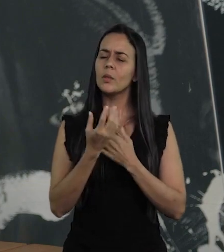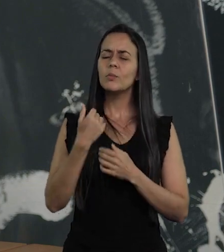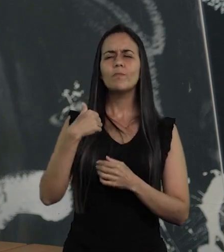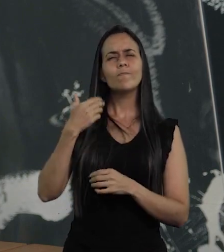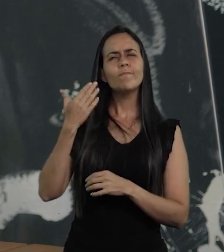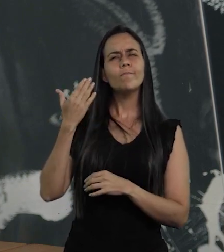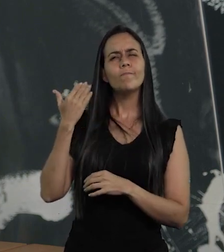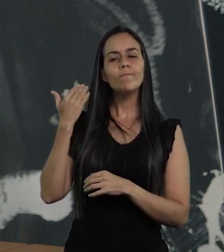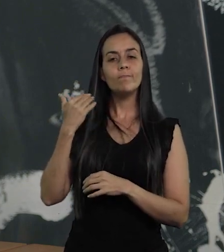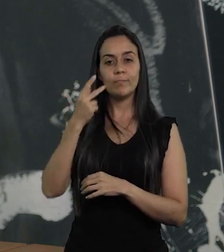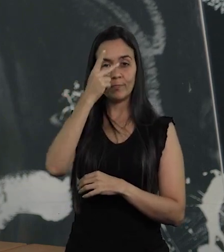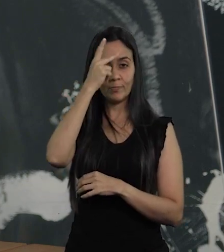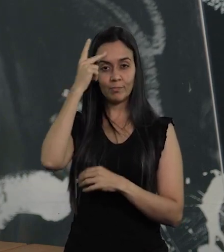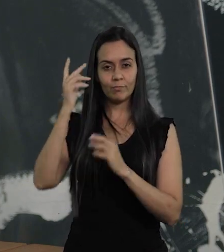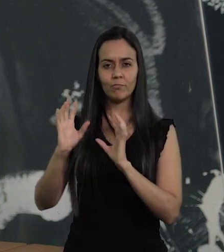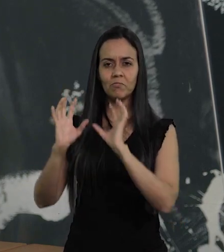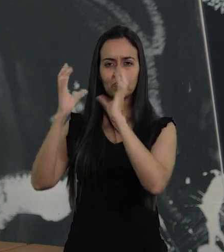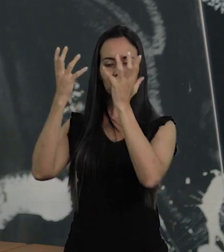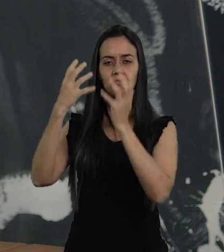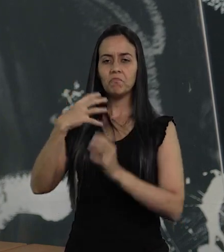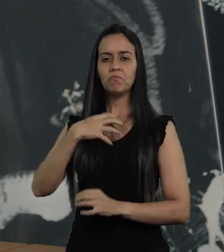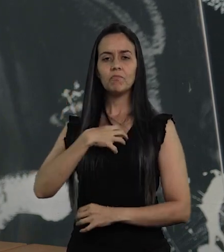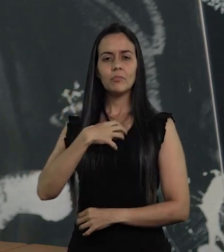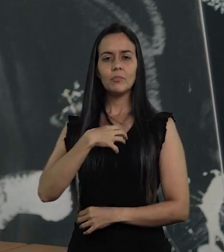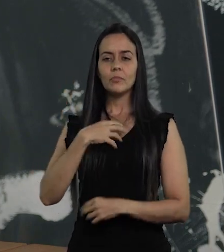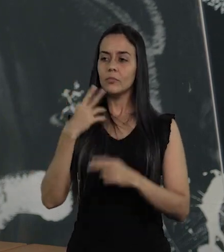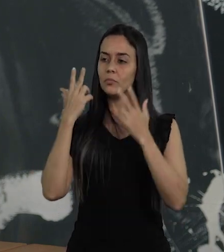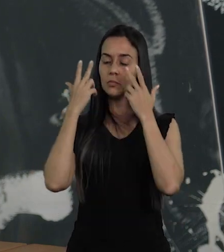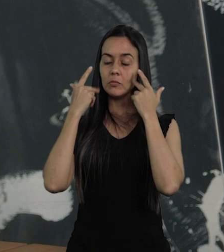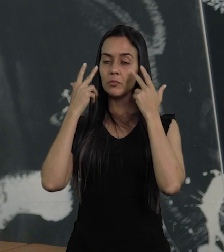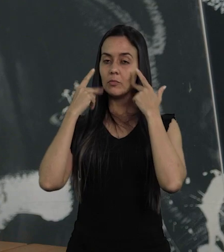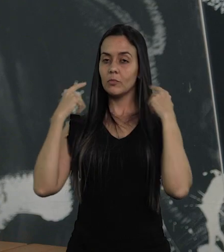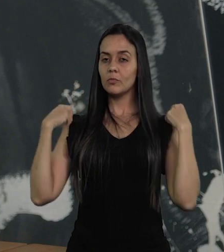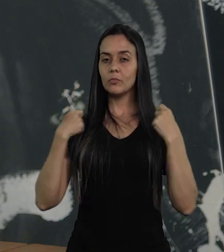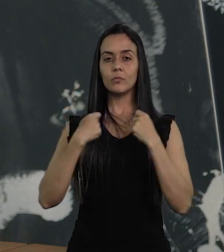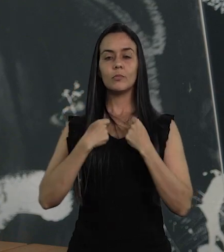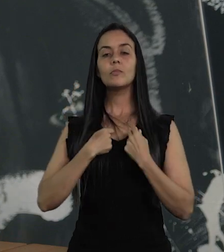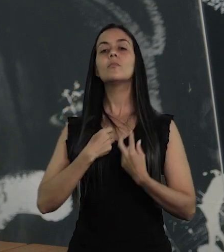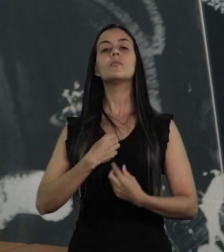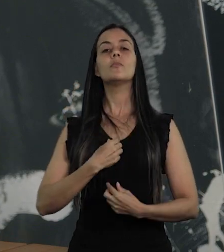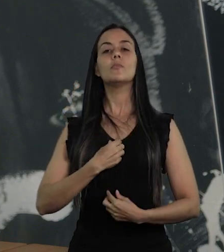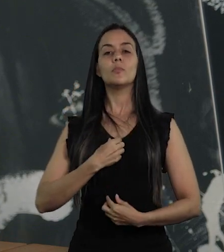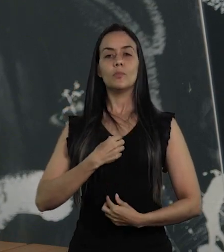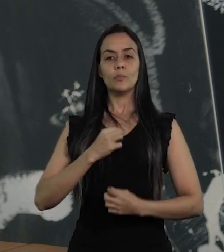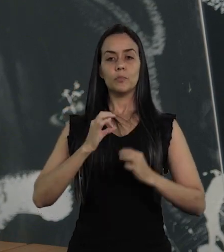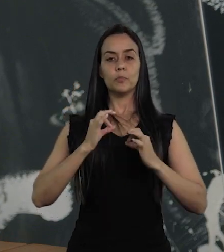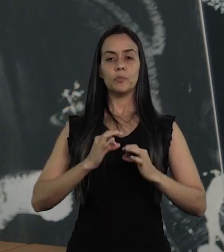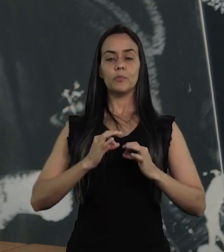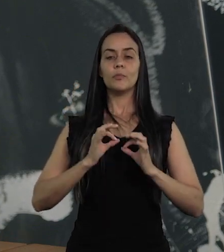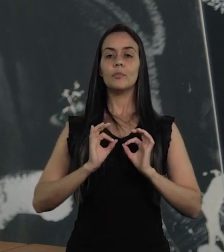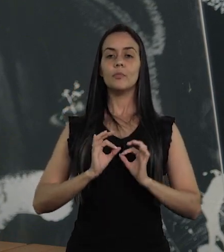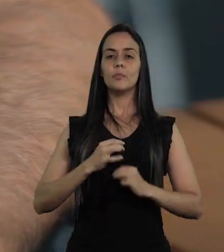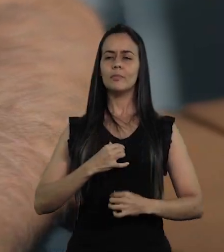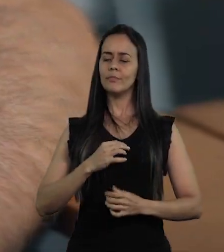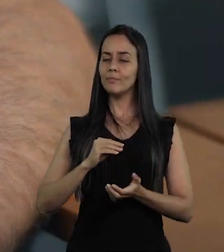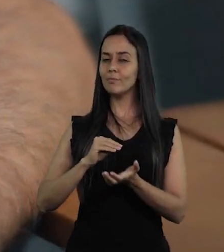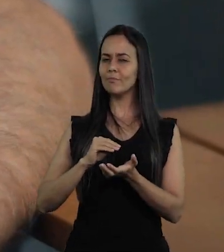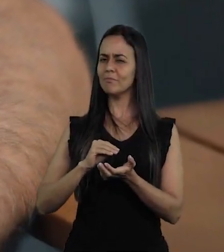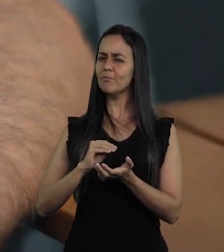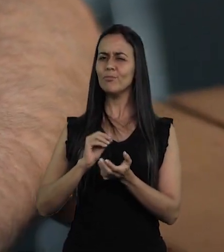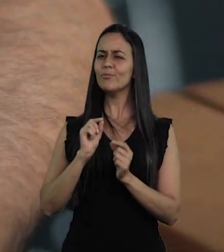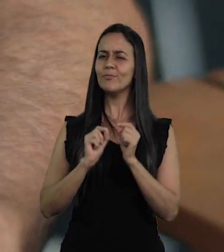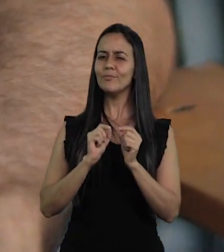ele estava totalmente normal. Estava com smoking, tudo e tal. A única coisa que estava um pouco saltando era